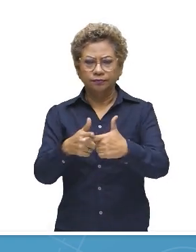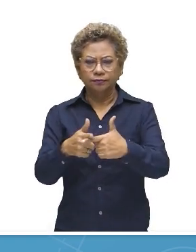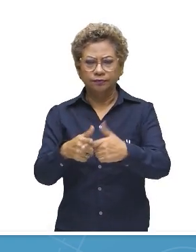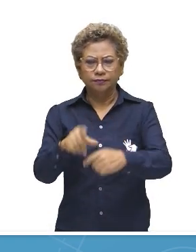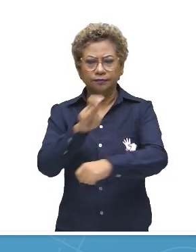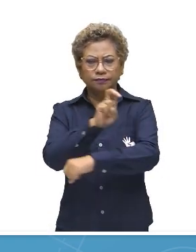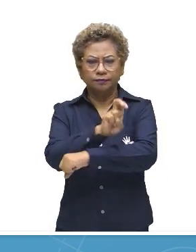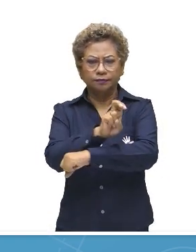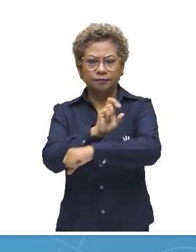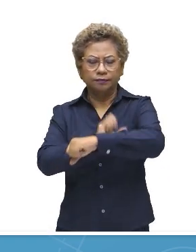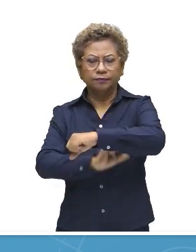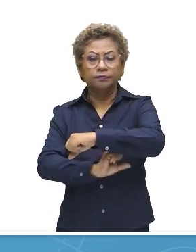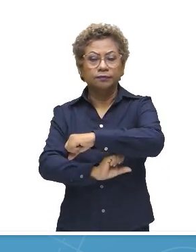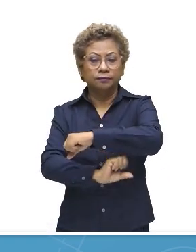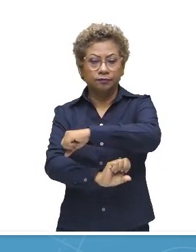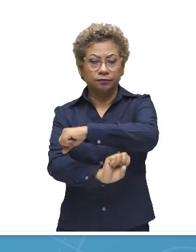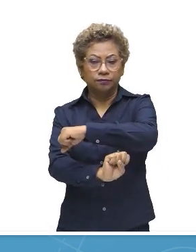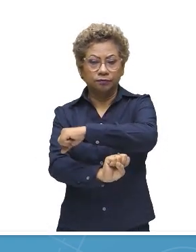0,625.